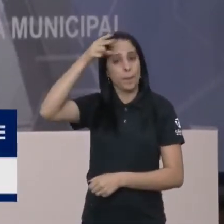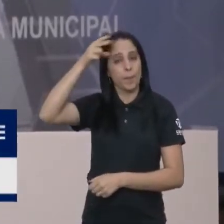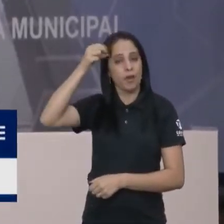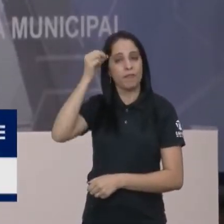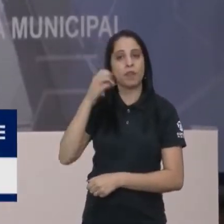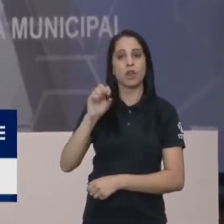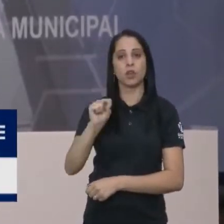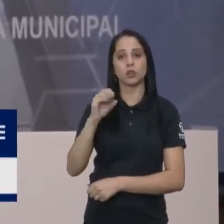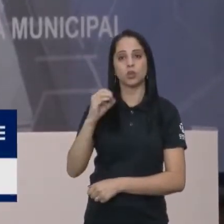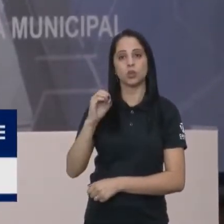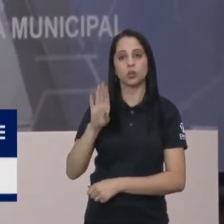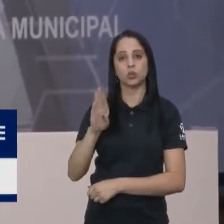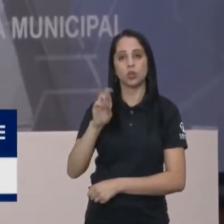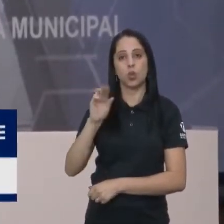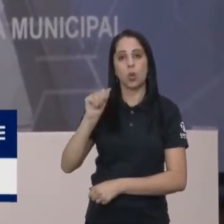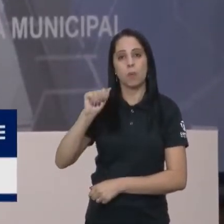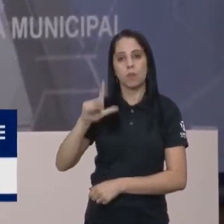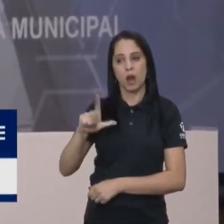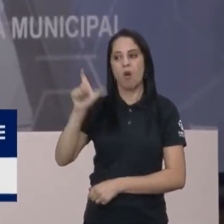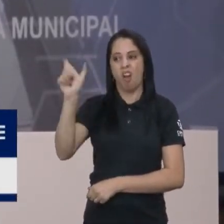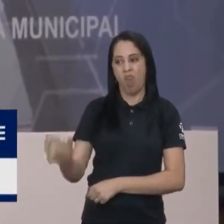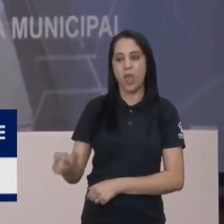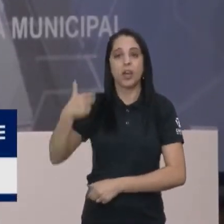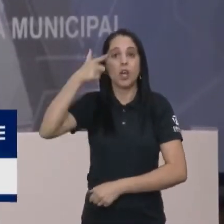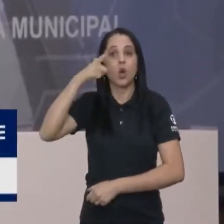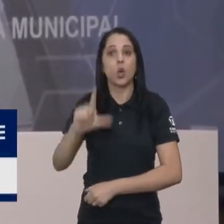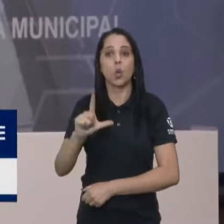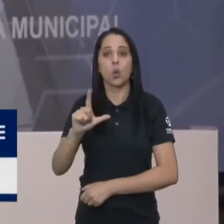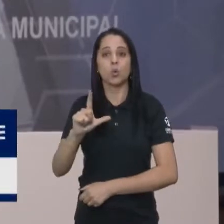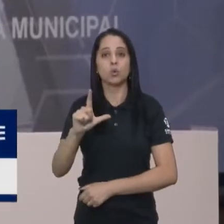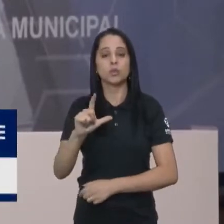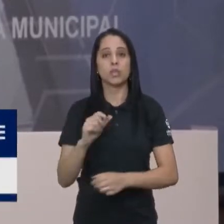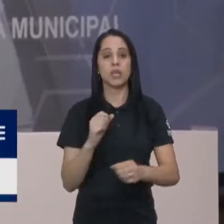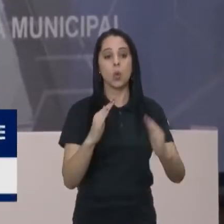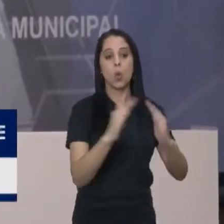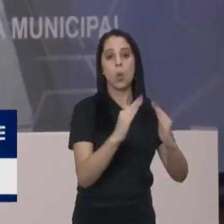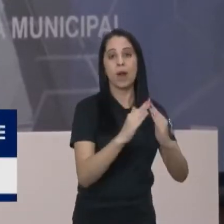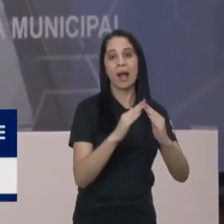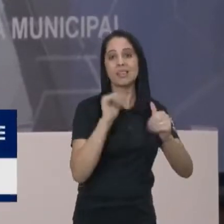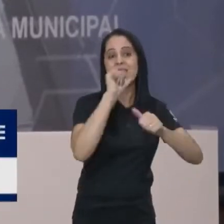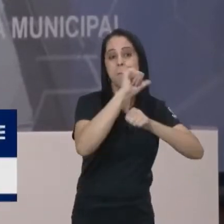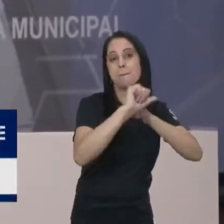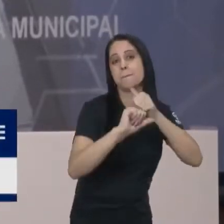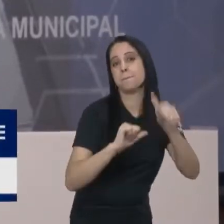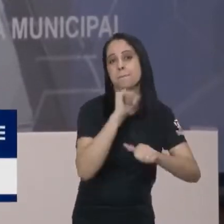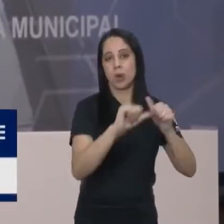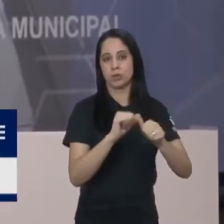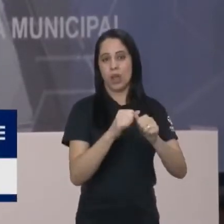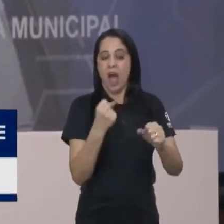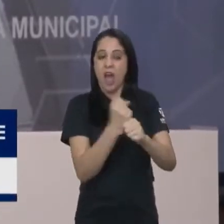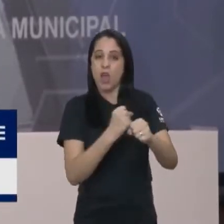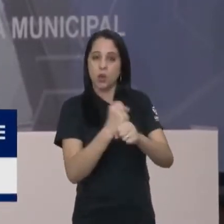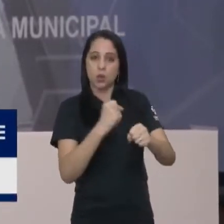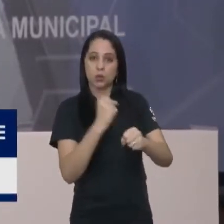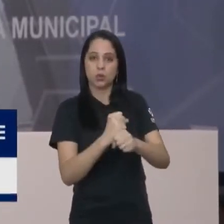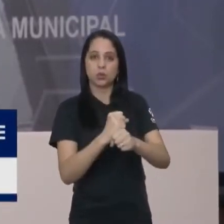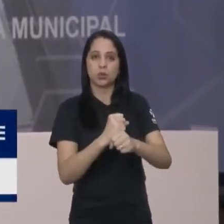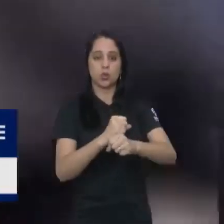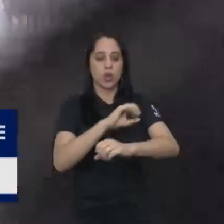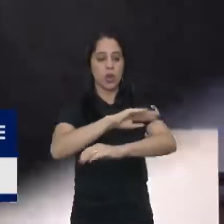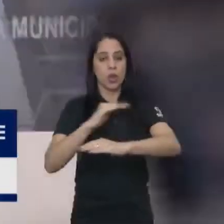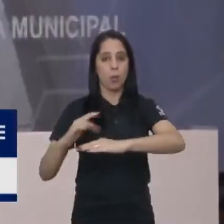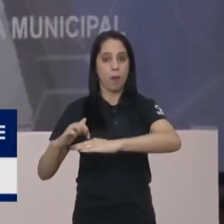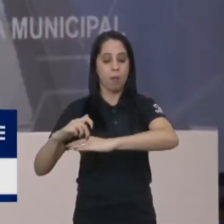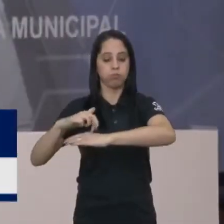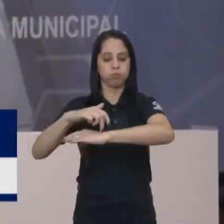de 20 ações de desapropriação para a construção do viaduto de acesso ao bairro Vista Verde, onde